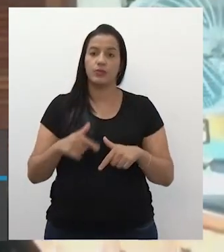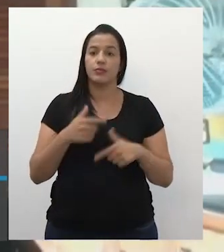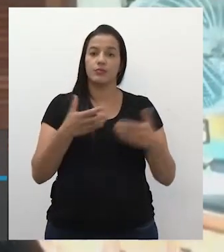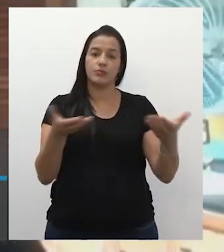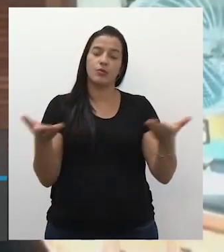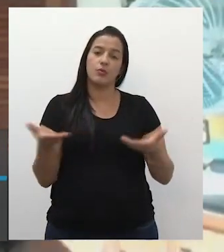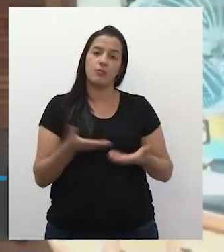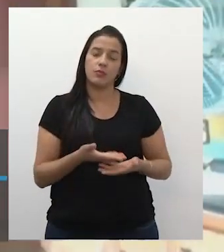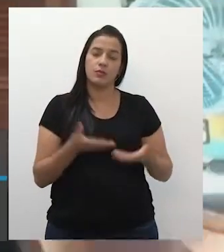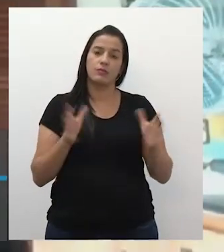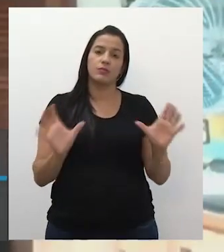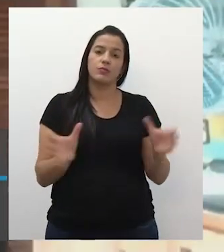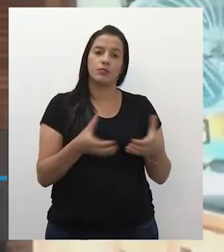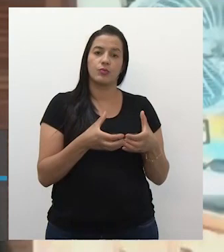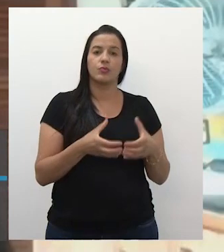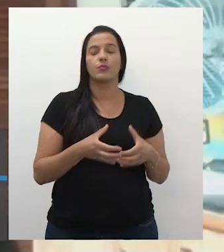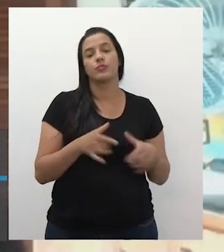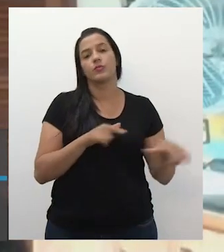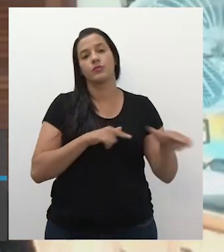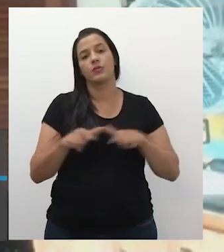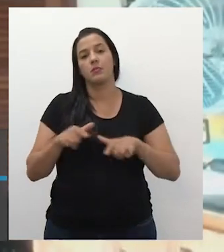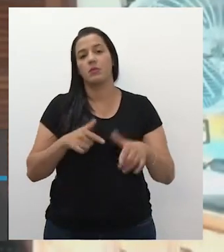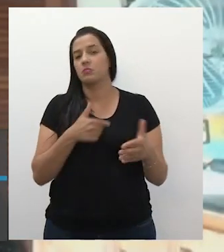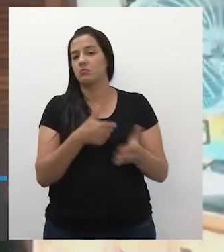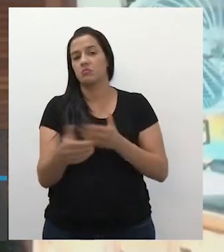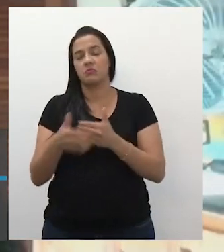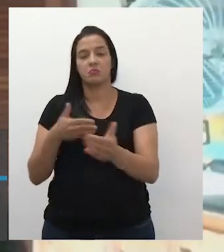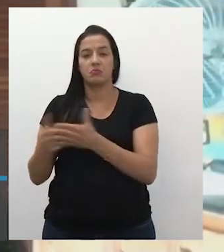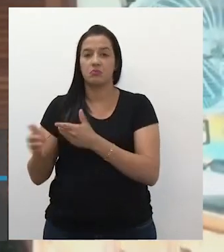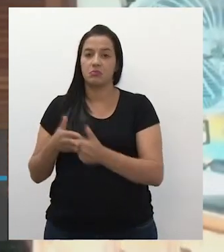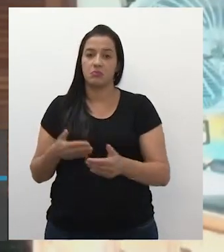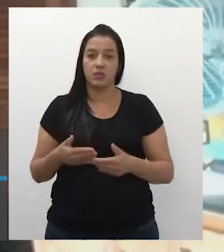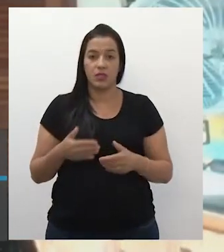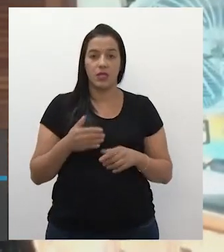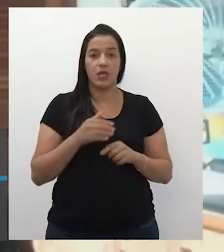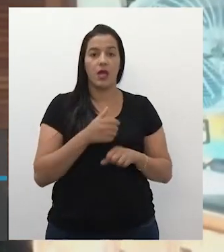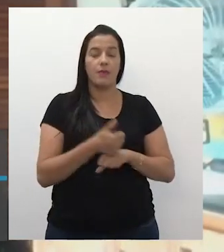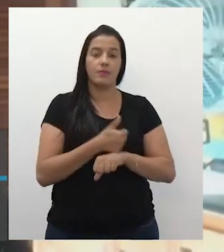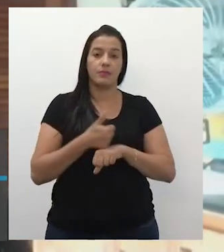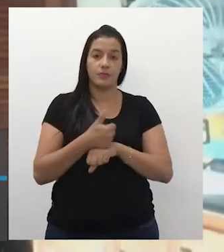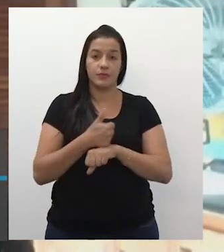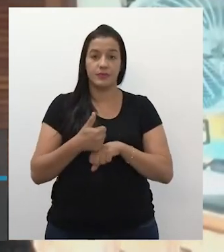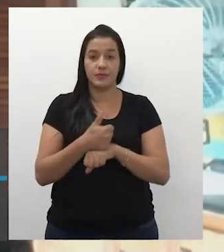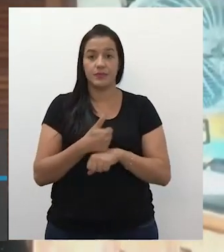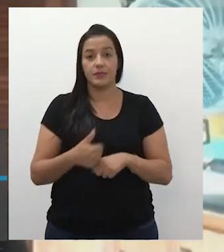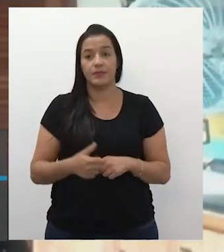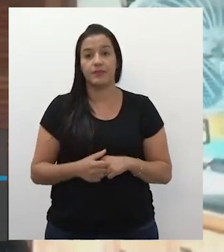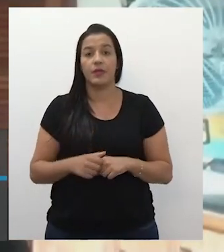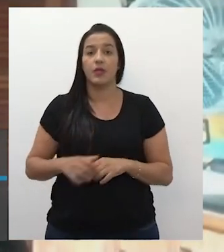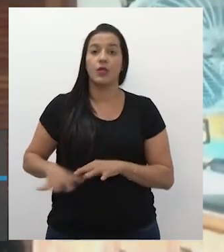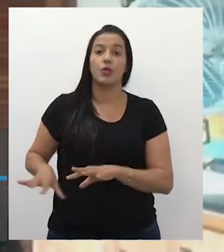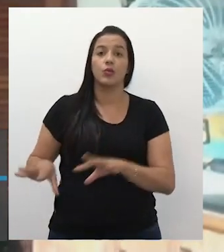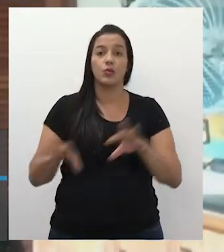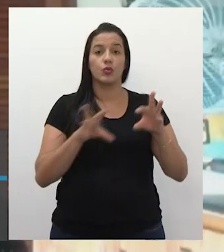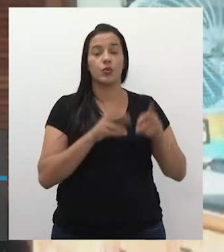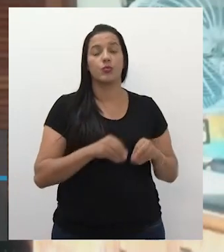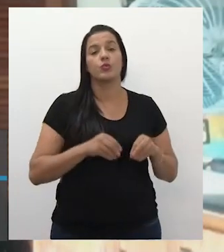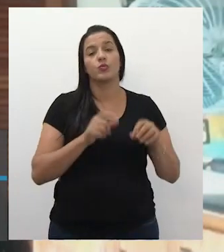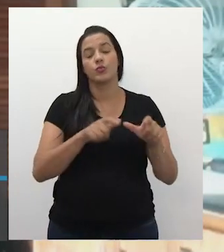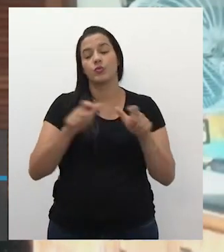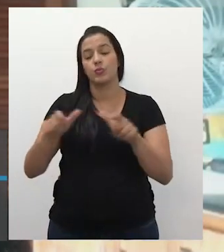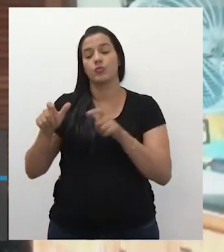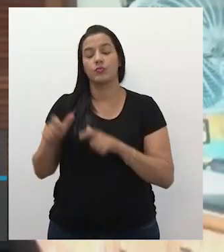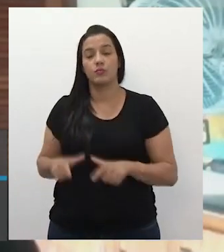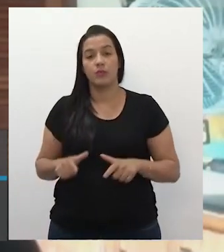de trabalho, independente de qual seja a profissão, porque os ruídos da comunicação estão presentes em todos os espaços